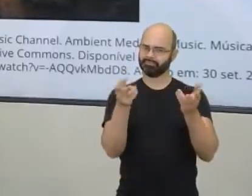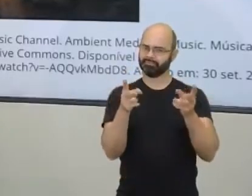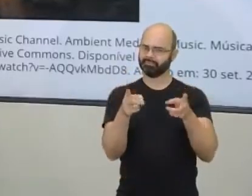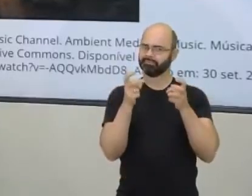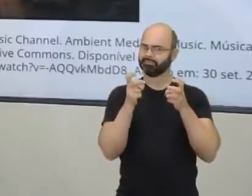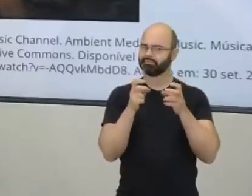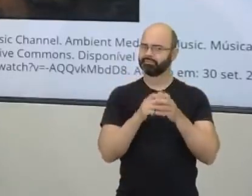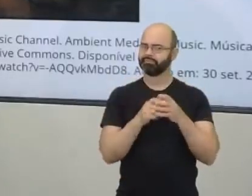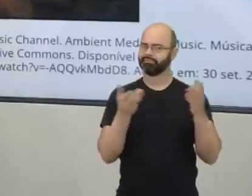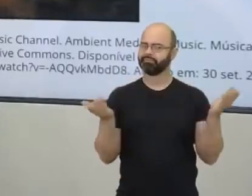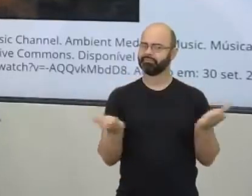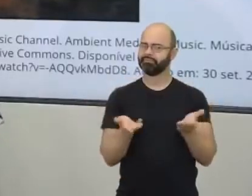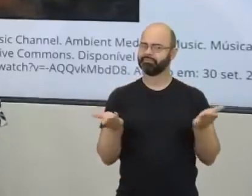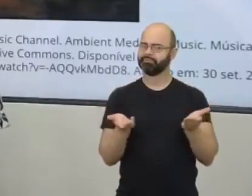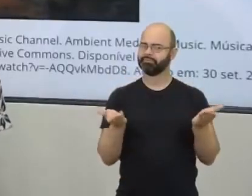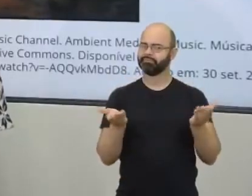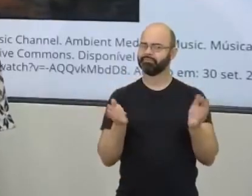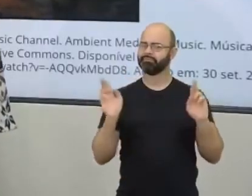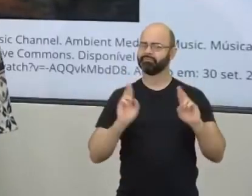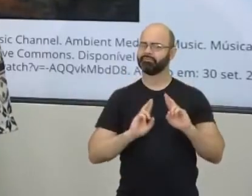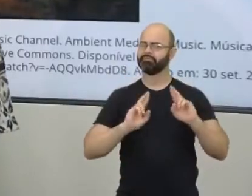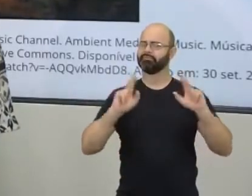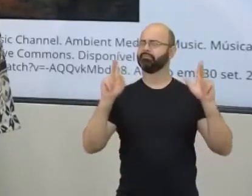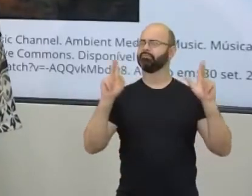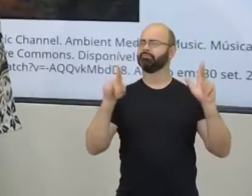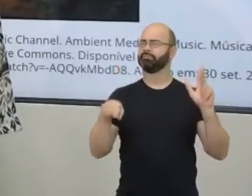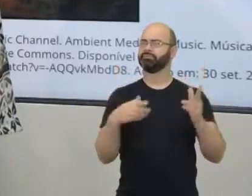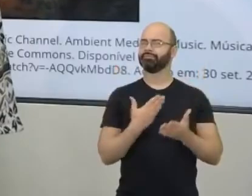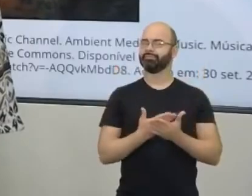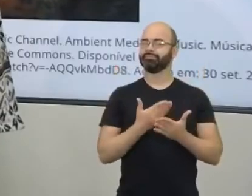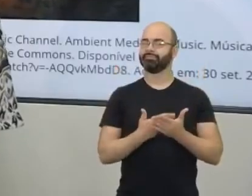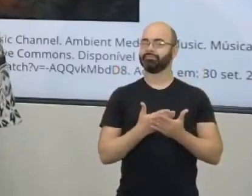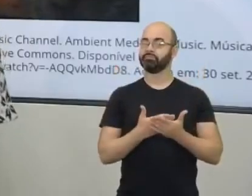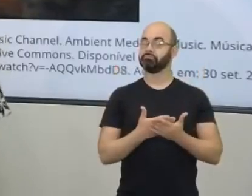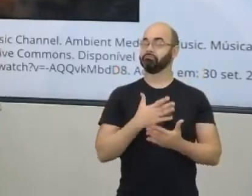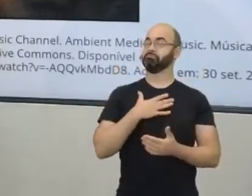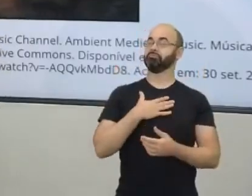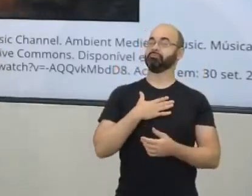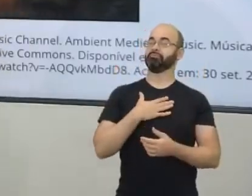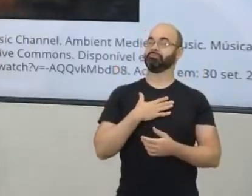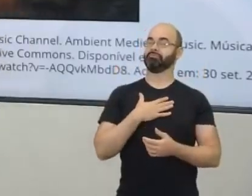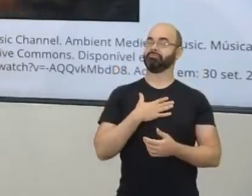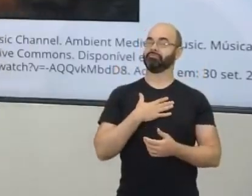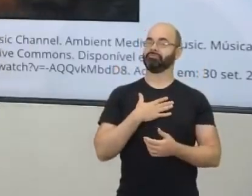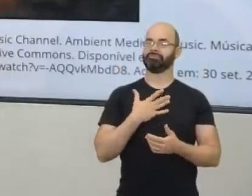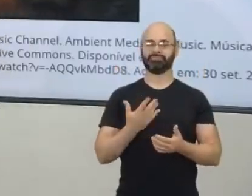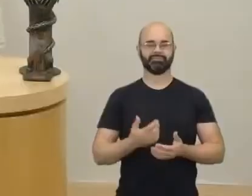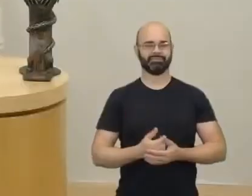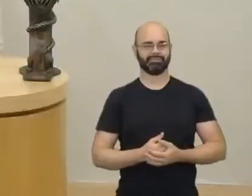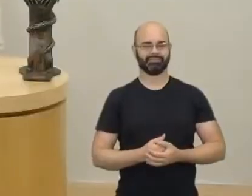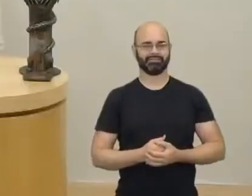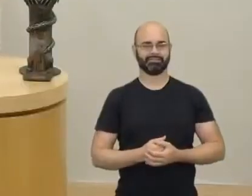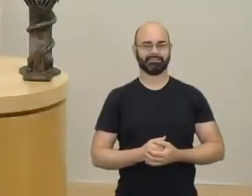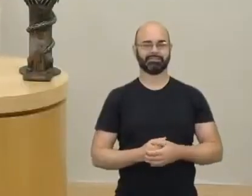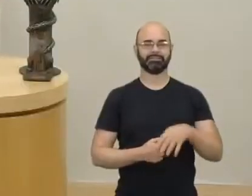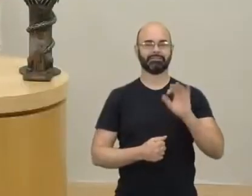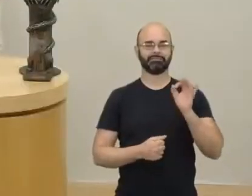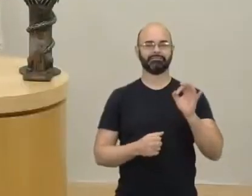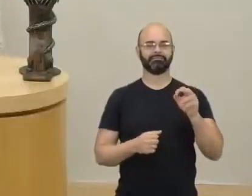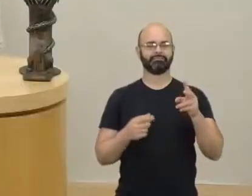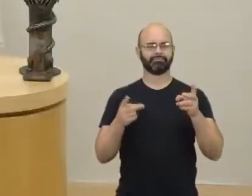nós teremos um ar diferenciado para essa aula. Pois não. Sim, temos uma